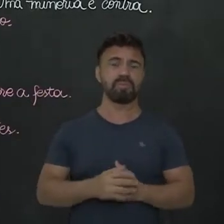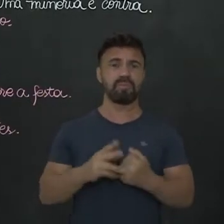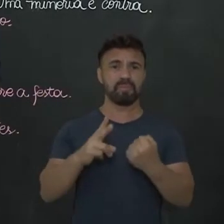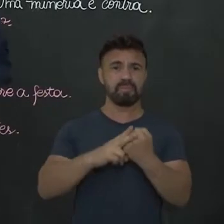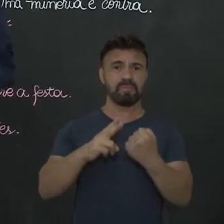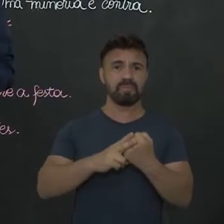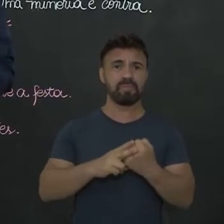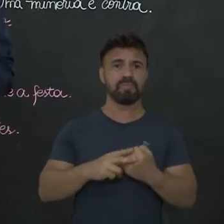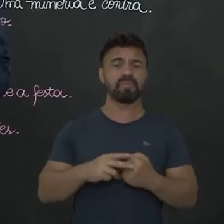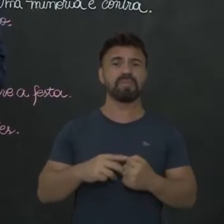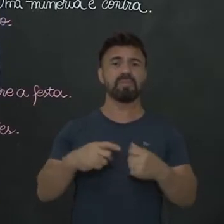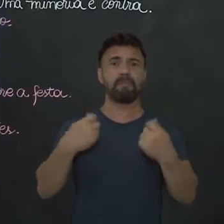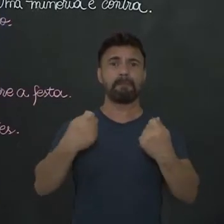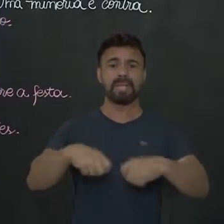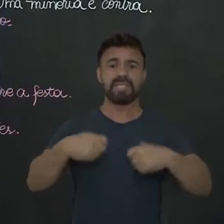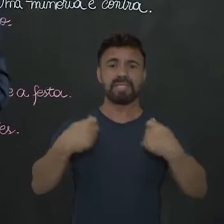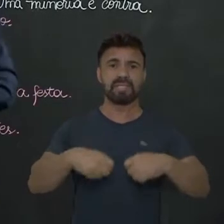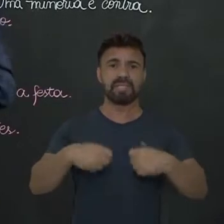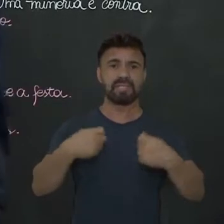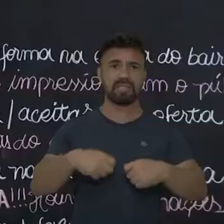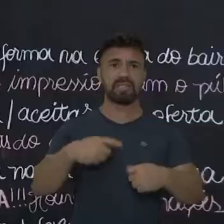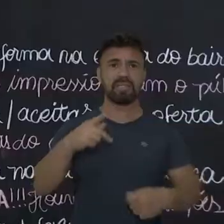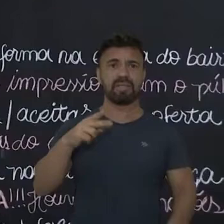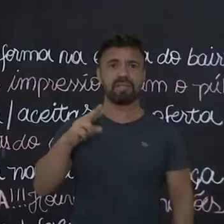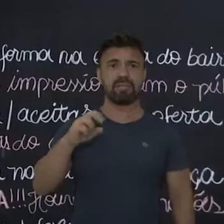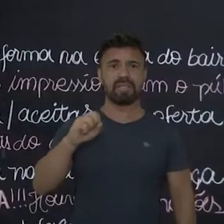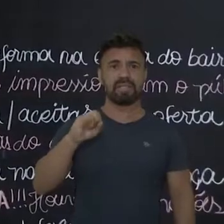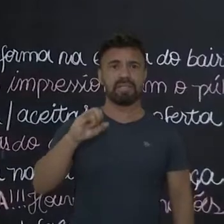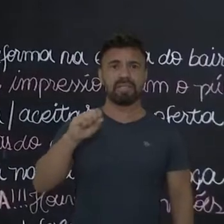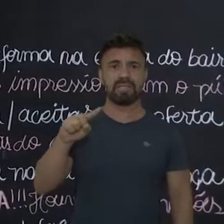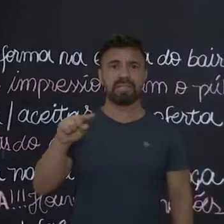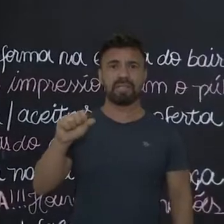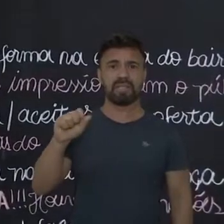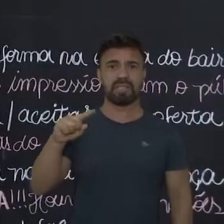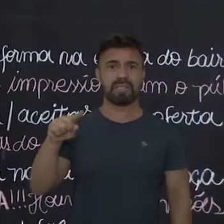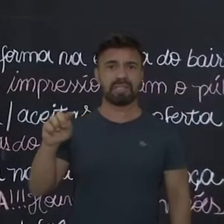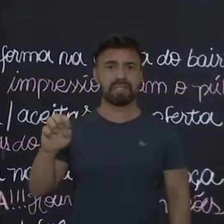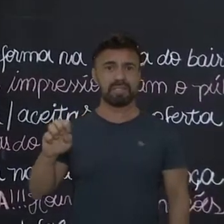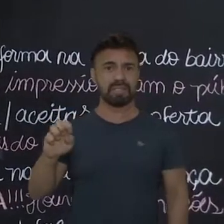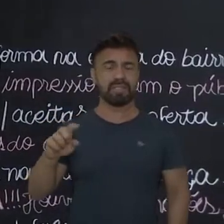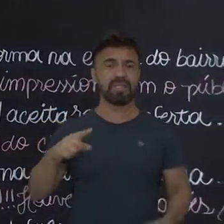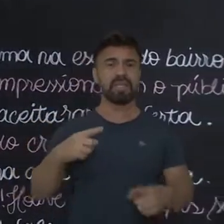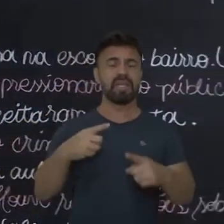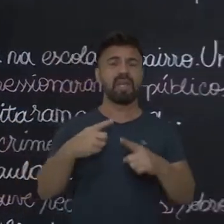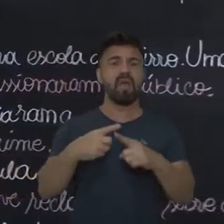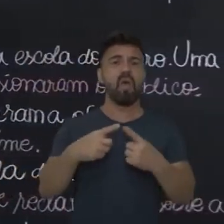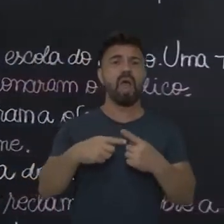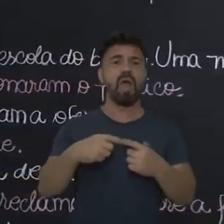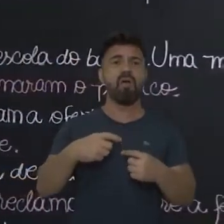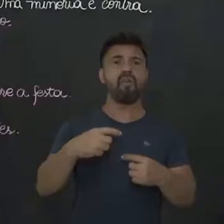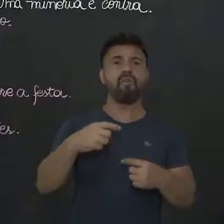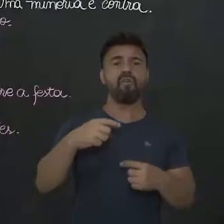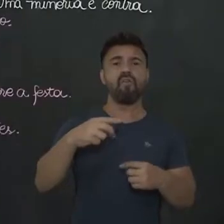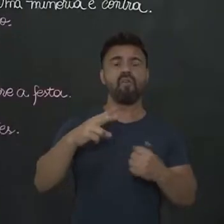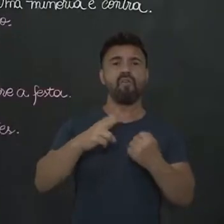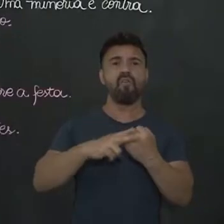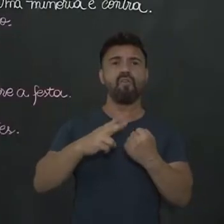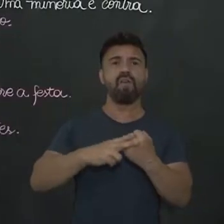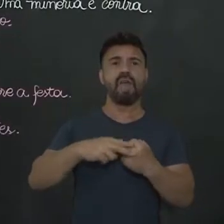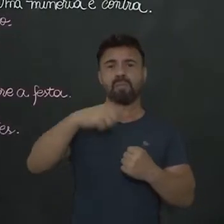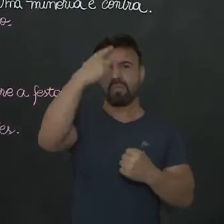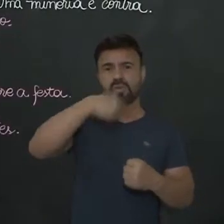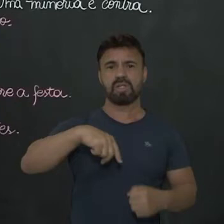no singular. Precisa-se de. Nessas construções com verbos de ligação, o verbo ser, por exemplo, ele vai concordar